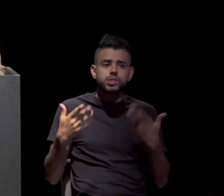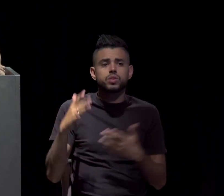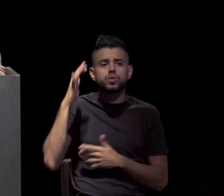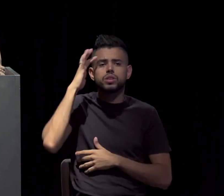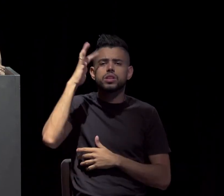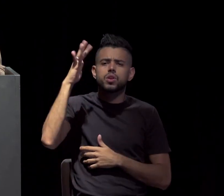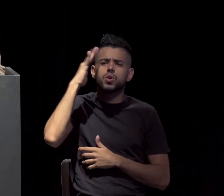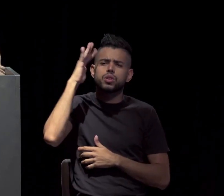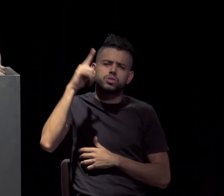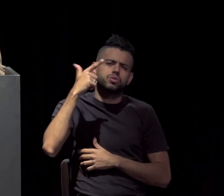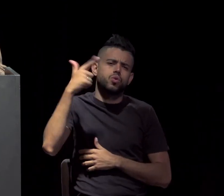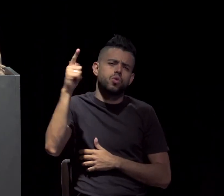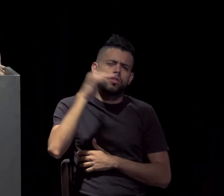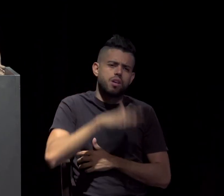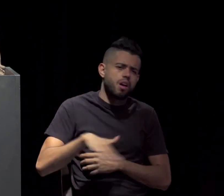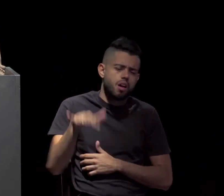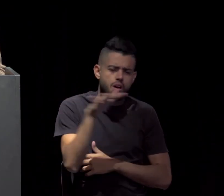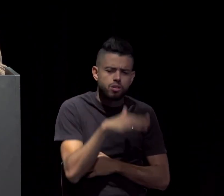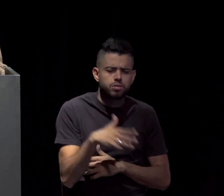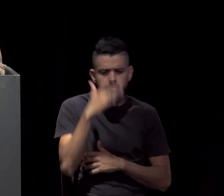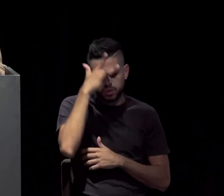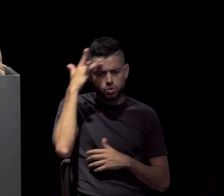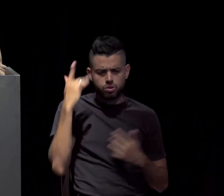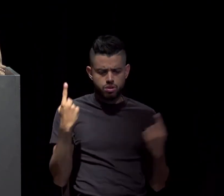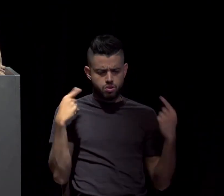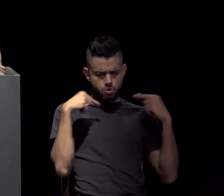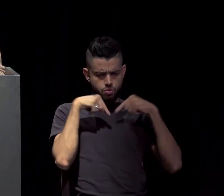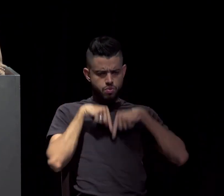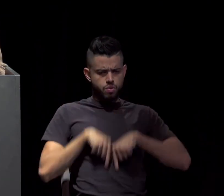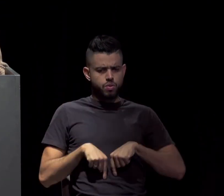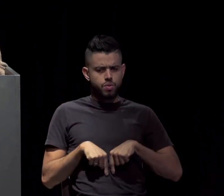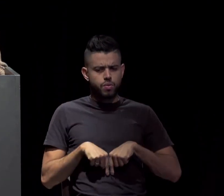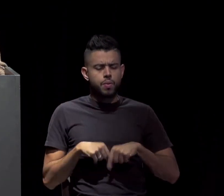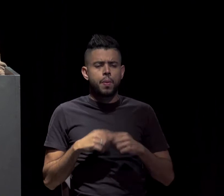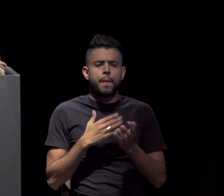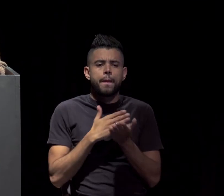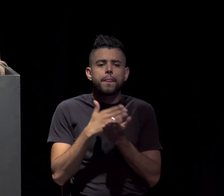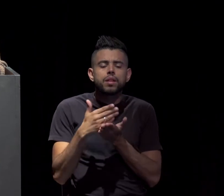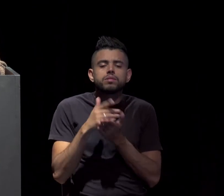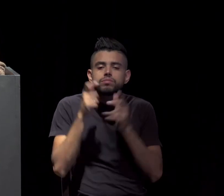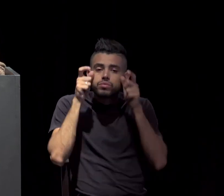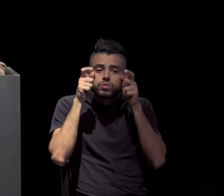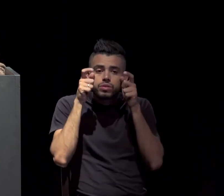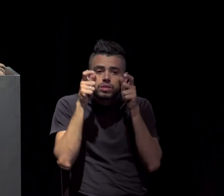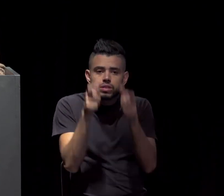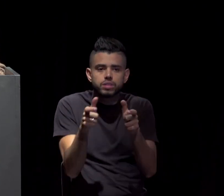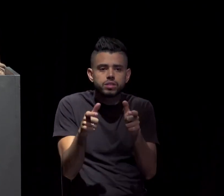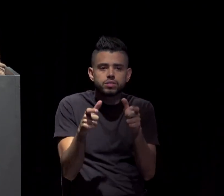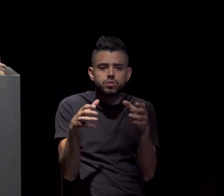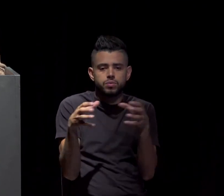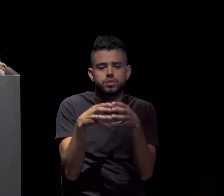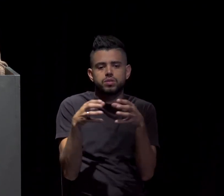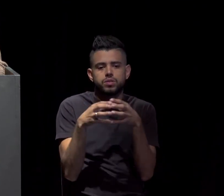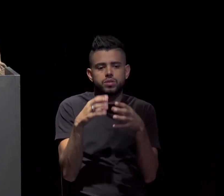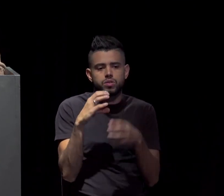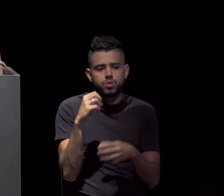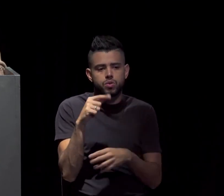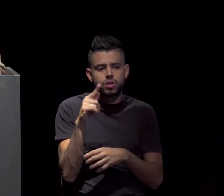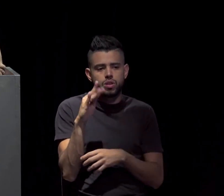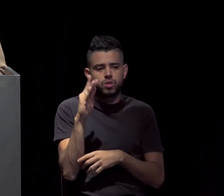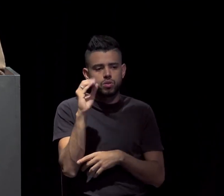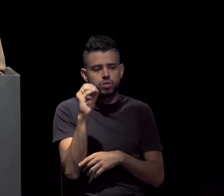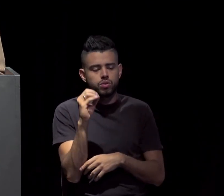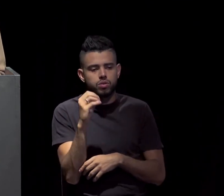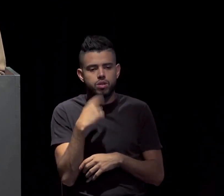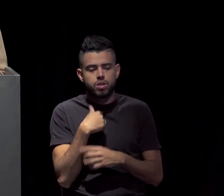áreas, né, sociólogos, historiadores, antropólogos, acentuassem o seu interesse pelas comunidades de Congado. É onde